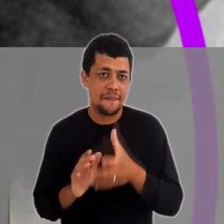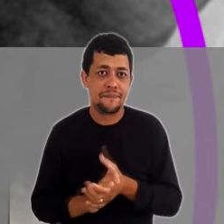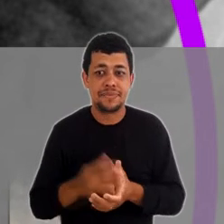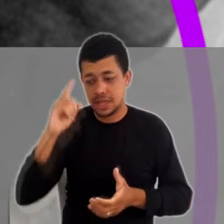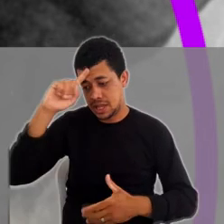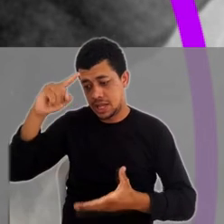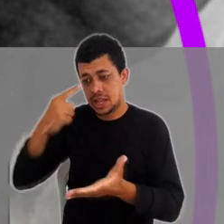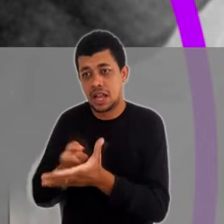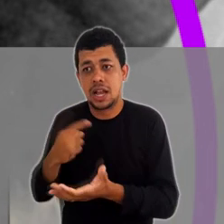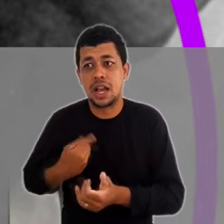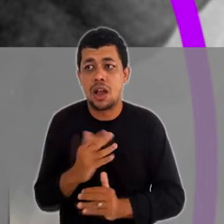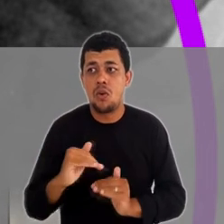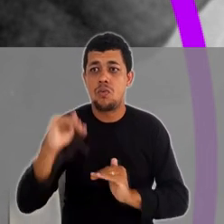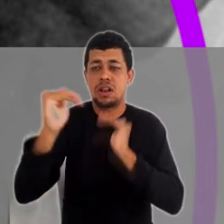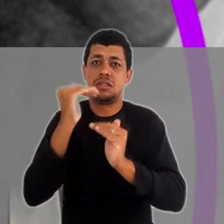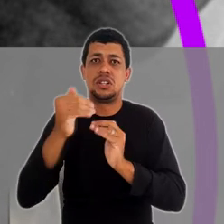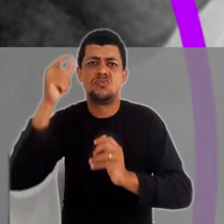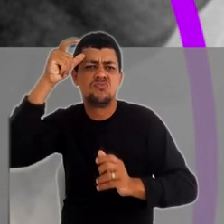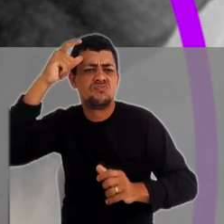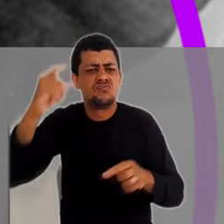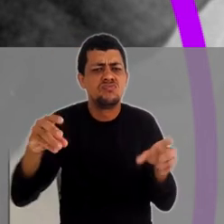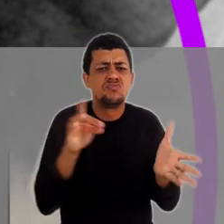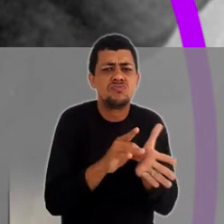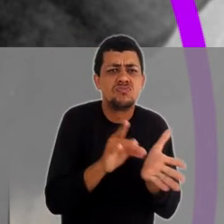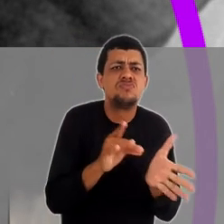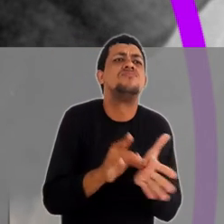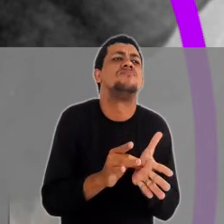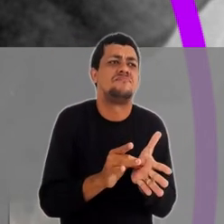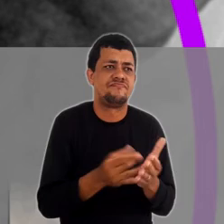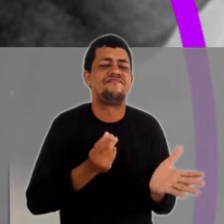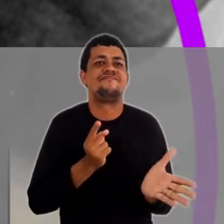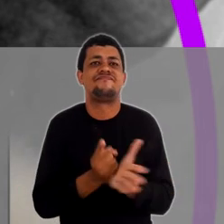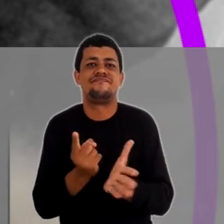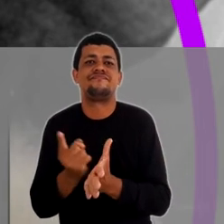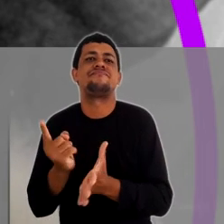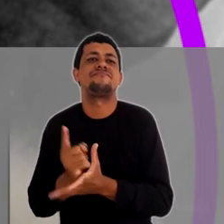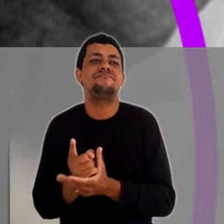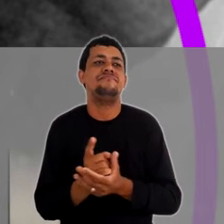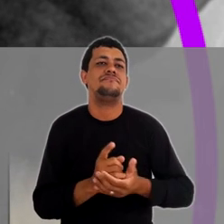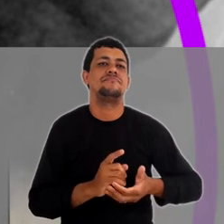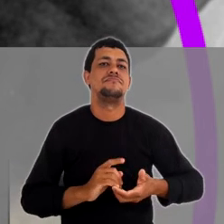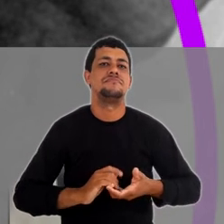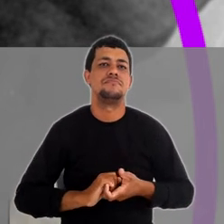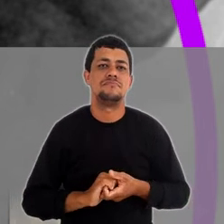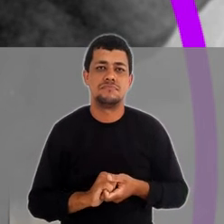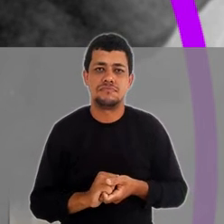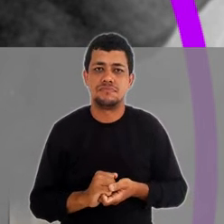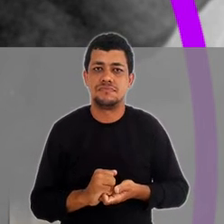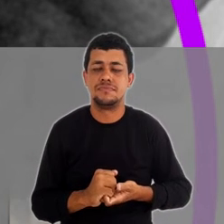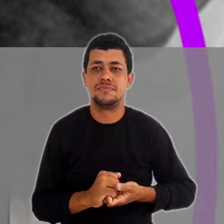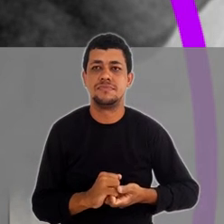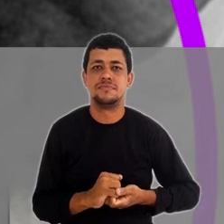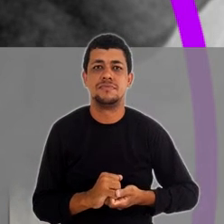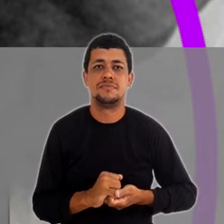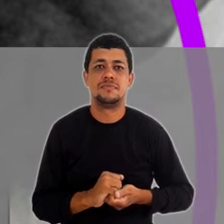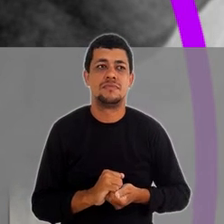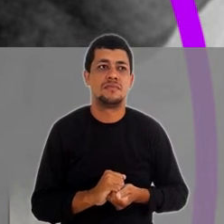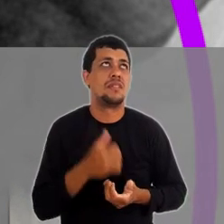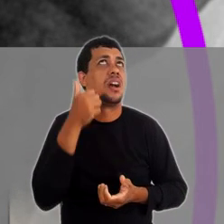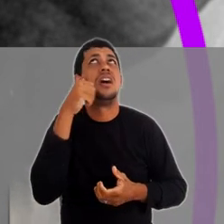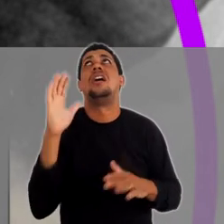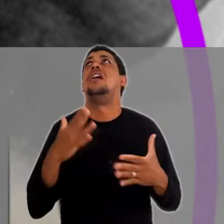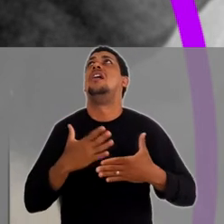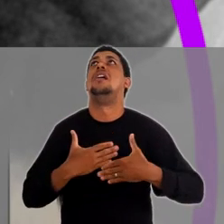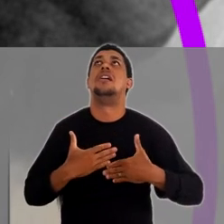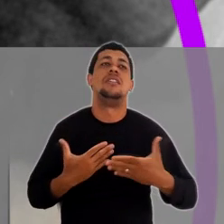presente. Autoridade é alta magia, demônios reais. Um terno desfilam de dia, roubando tua vida dentro da tua casa. Diz tu é desgraça, errada é poesia. Mamma